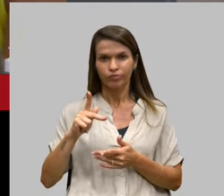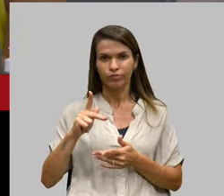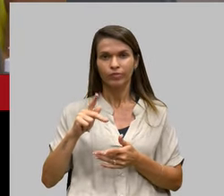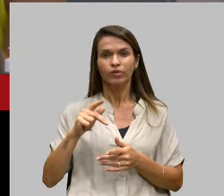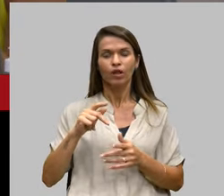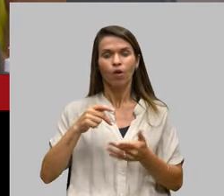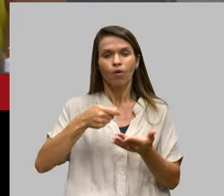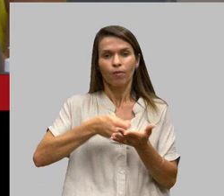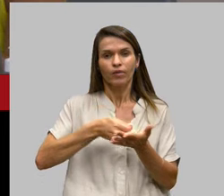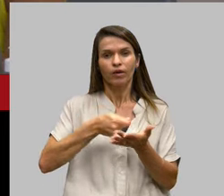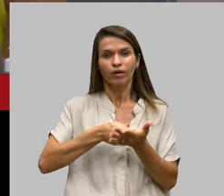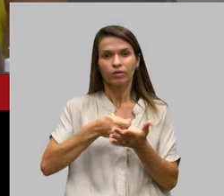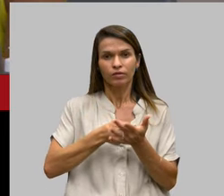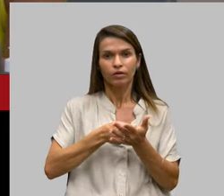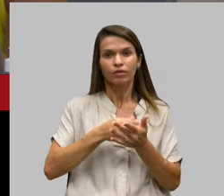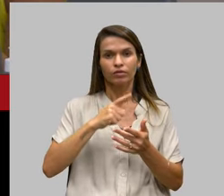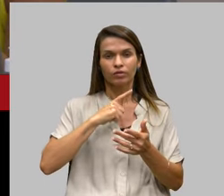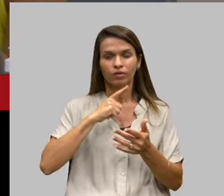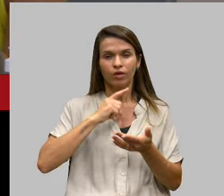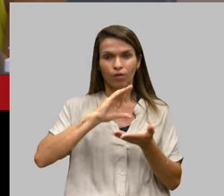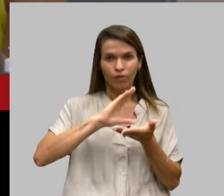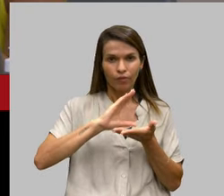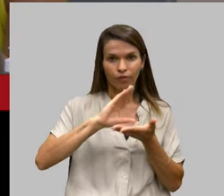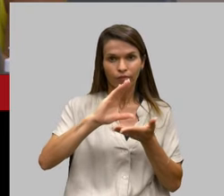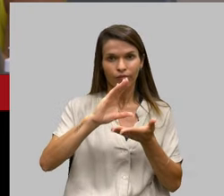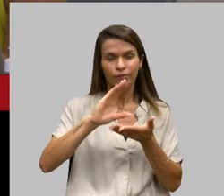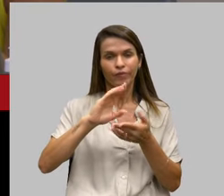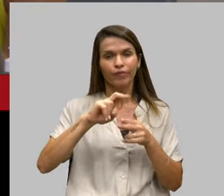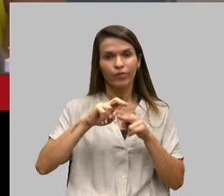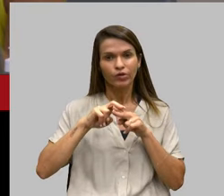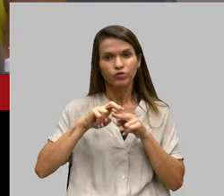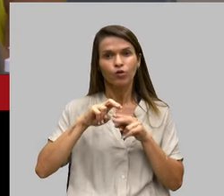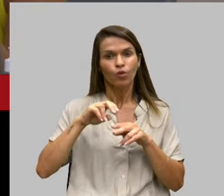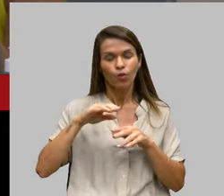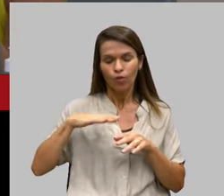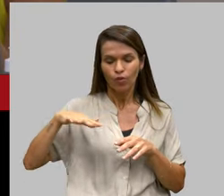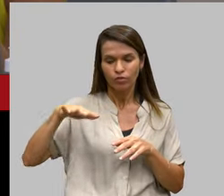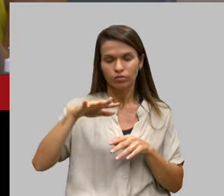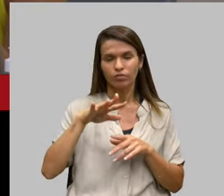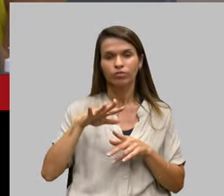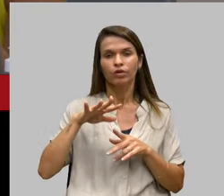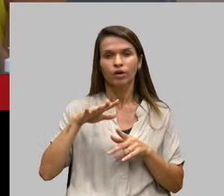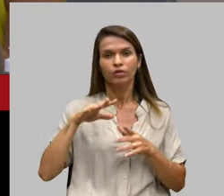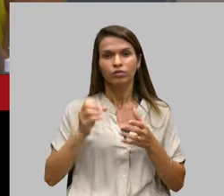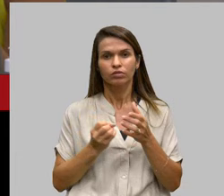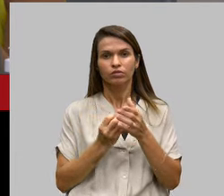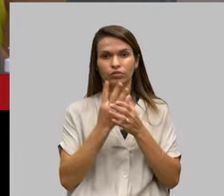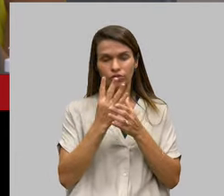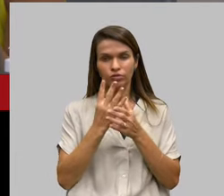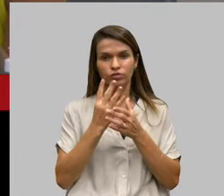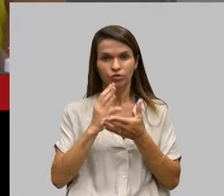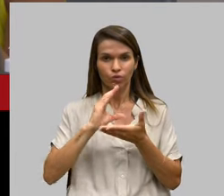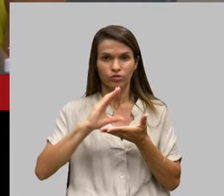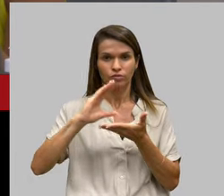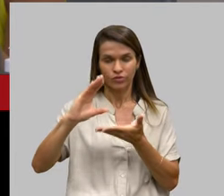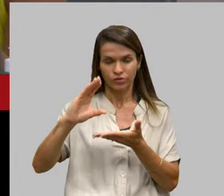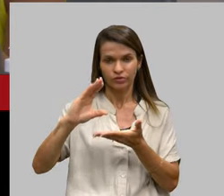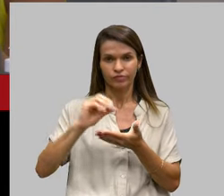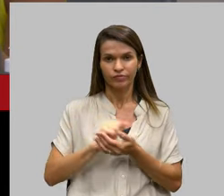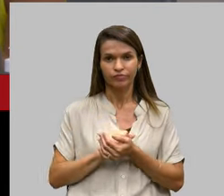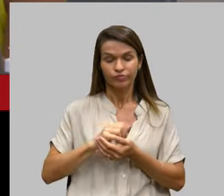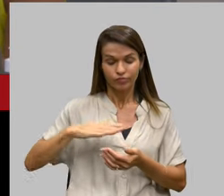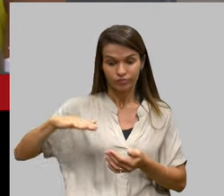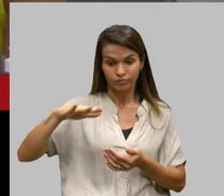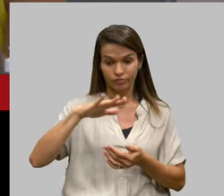Obrigatoriamente que instituir contribuição mesmo porque todo o regime Previdenciário nasceu contributivo e no âmbito da